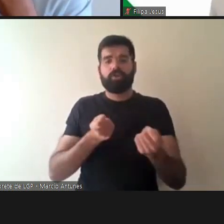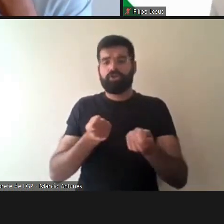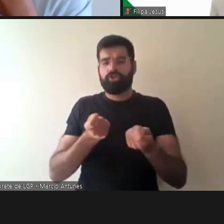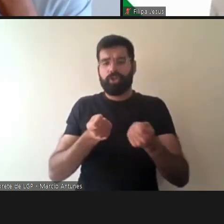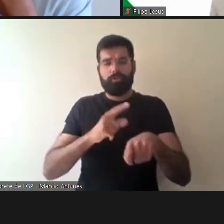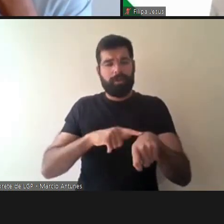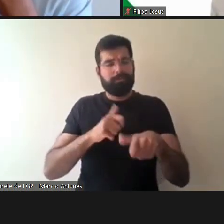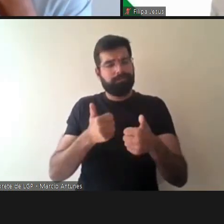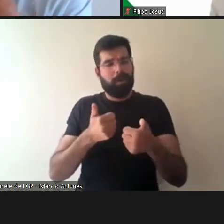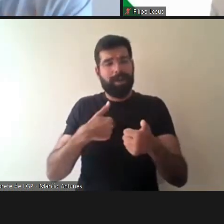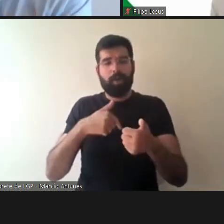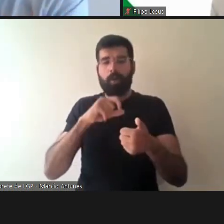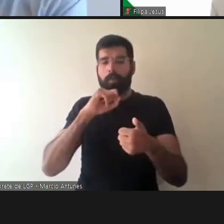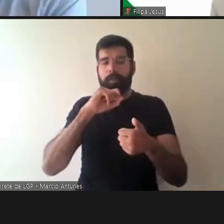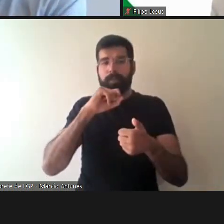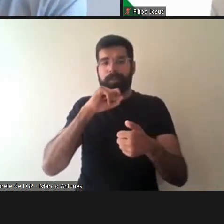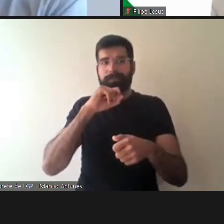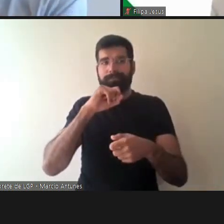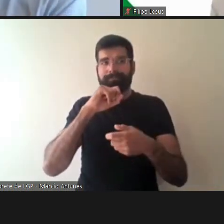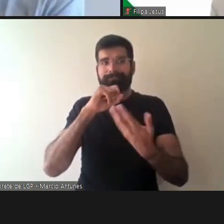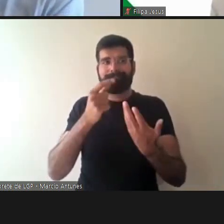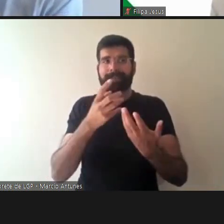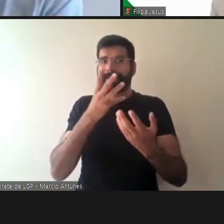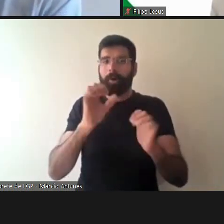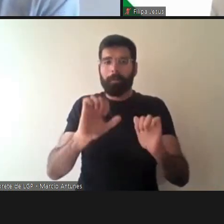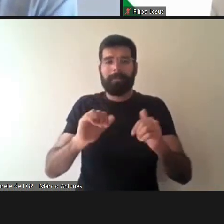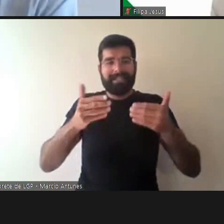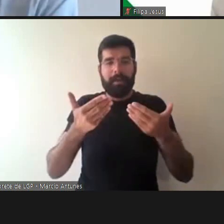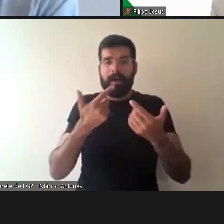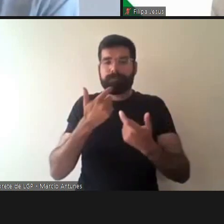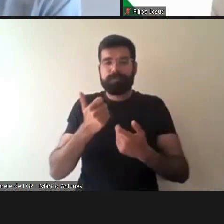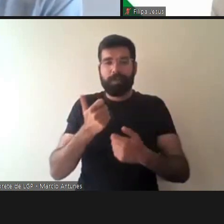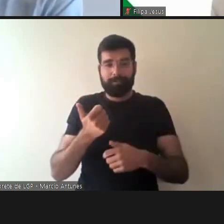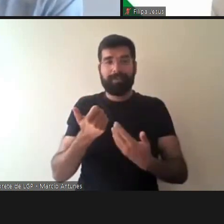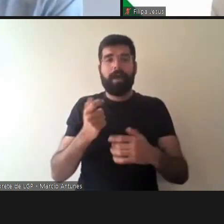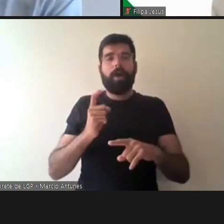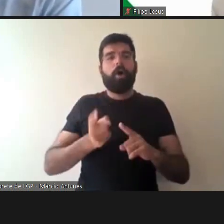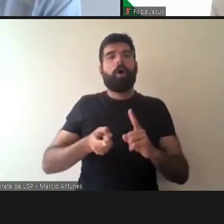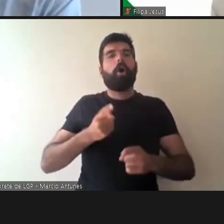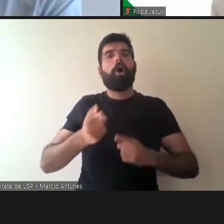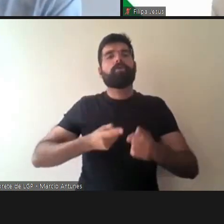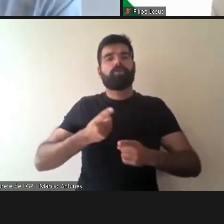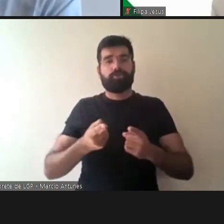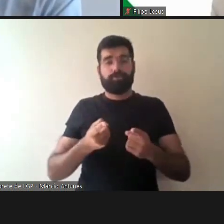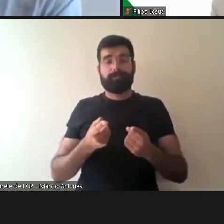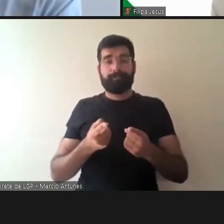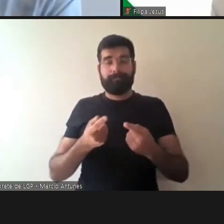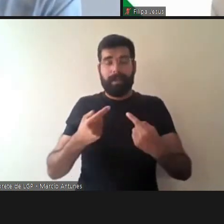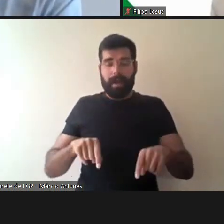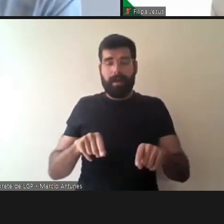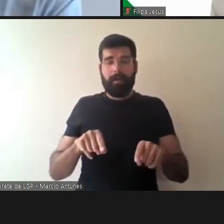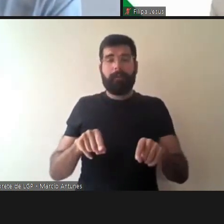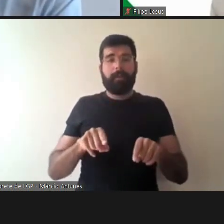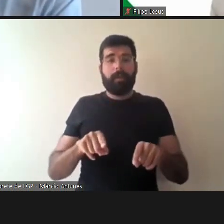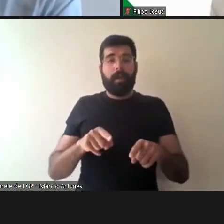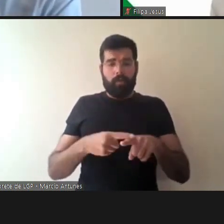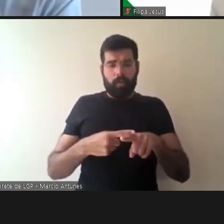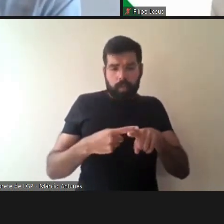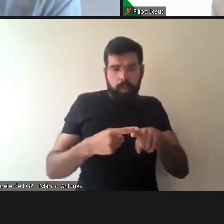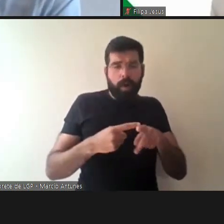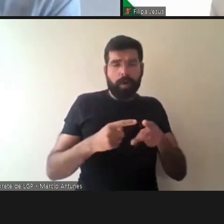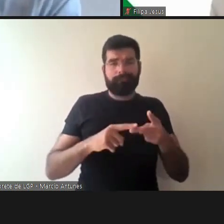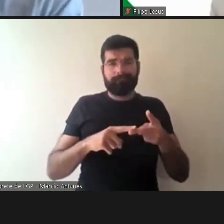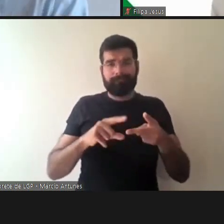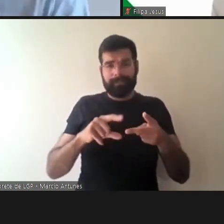tive a oportunidade de falar inicialmente, que era, para além das questões da motivação